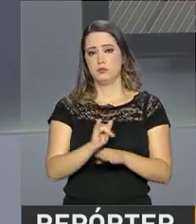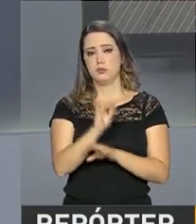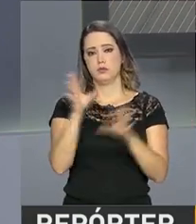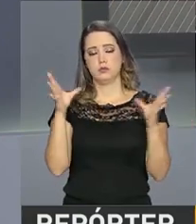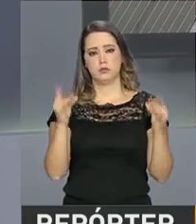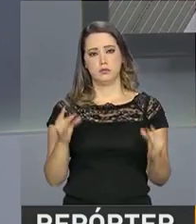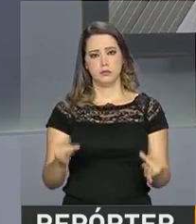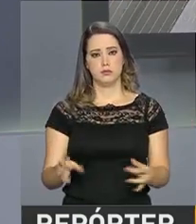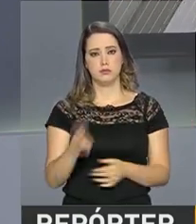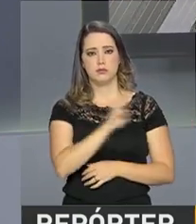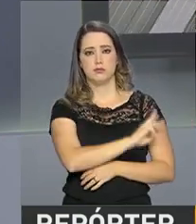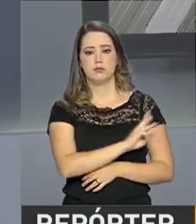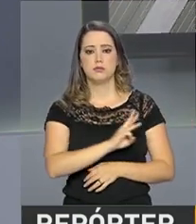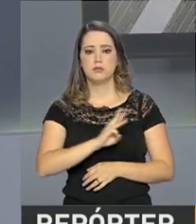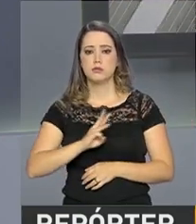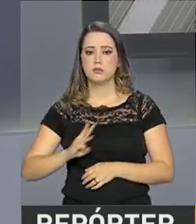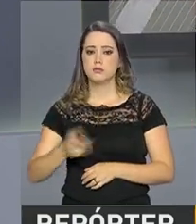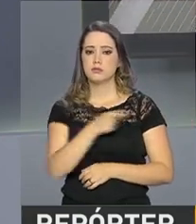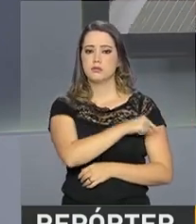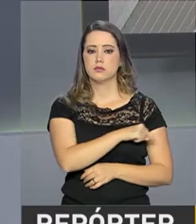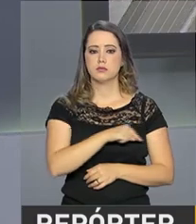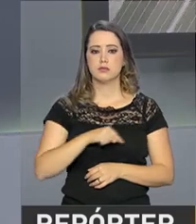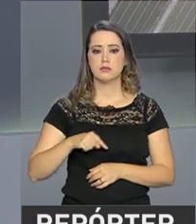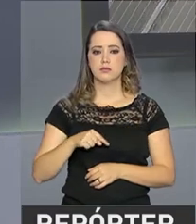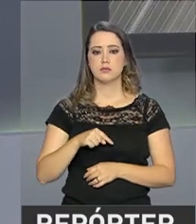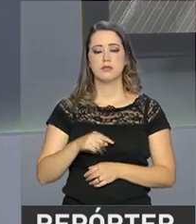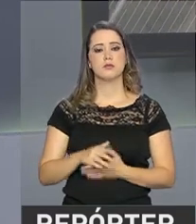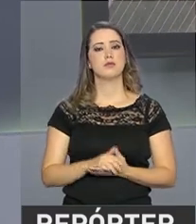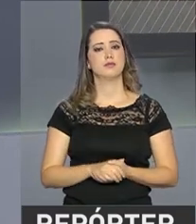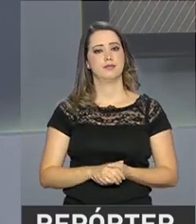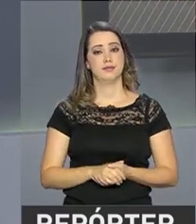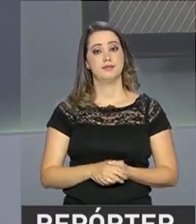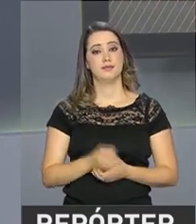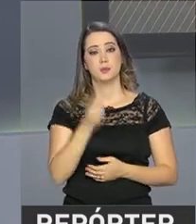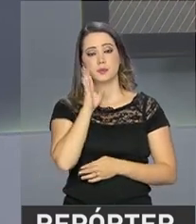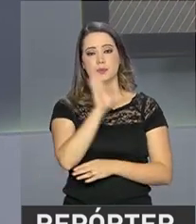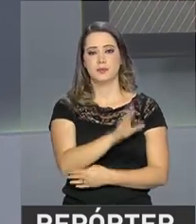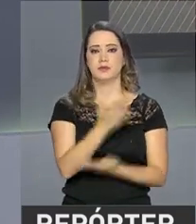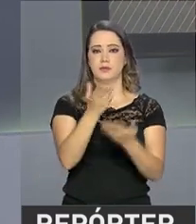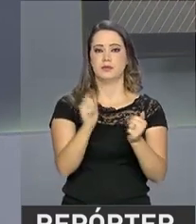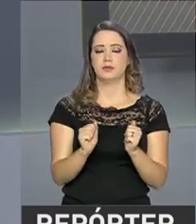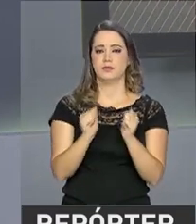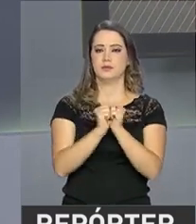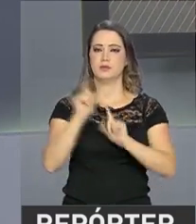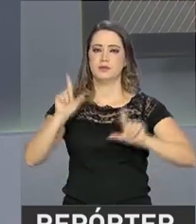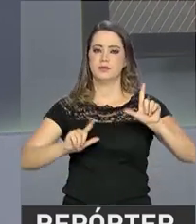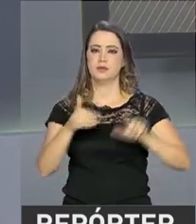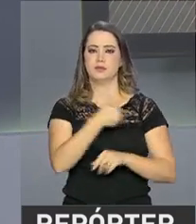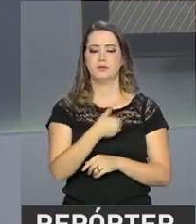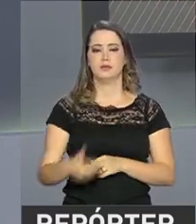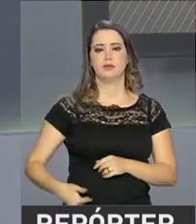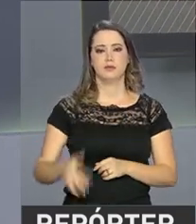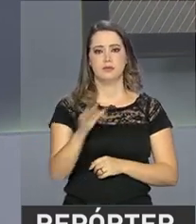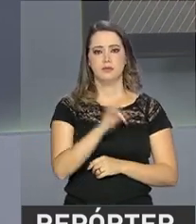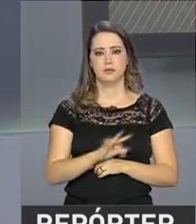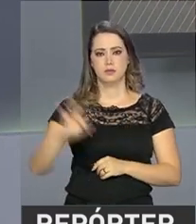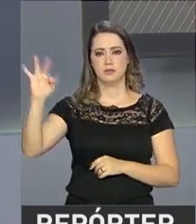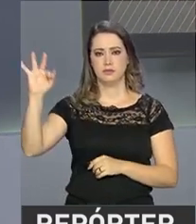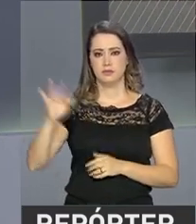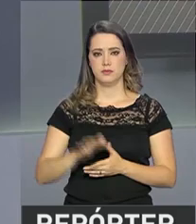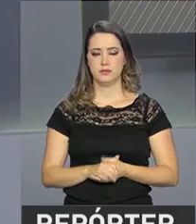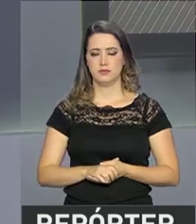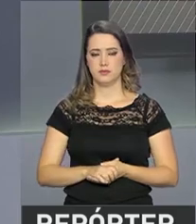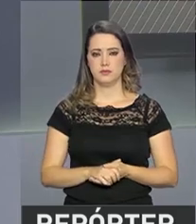e toda a nossa programação também está na página da nbr na internet uma boa tarde pra você e continue com a gente aqui na nbr